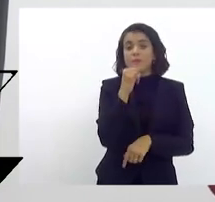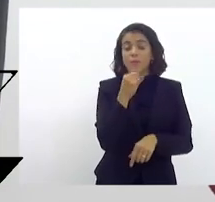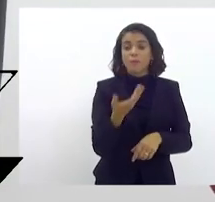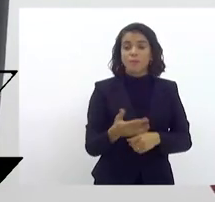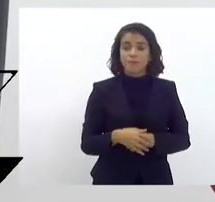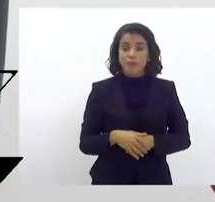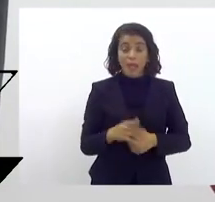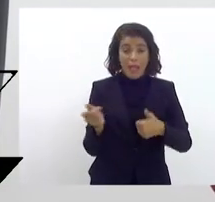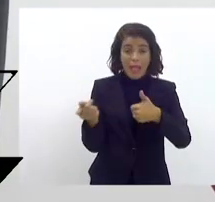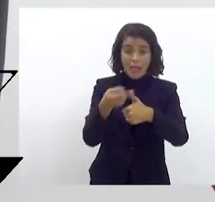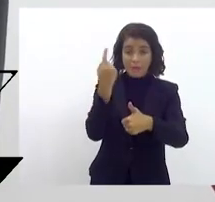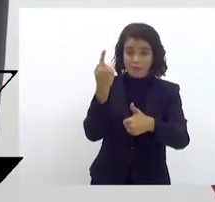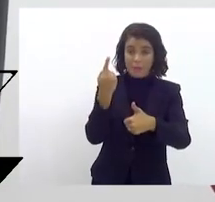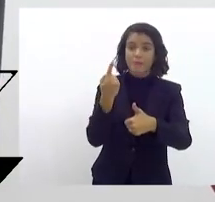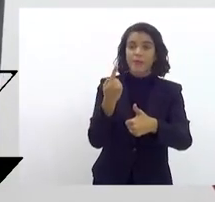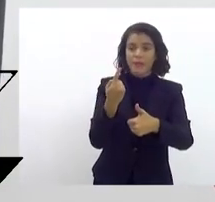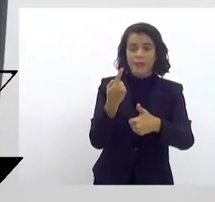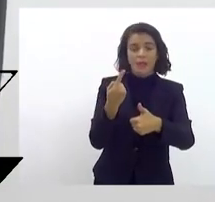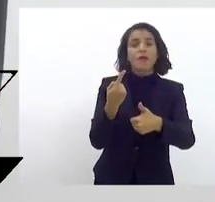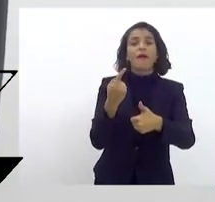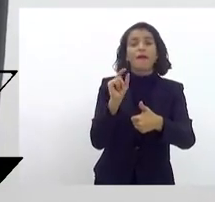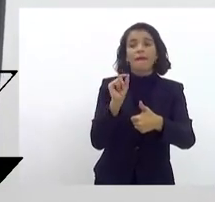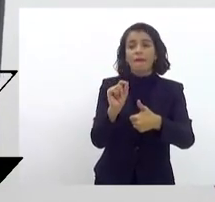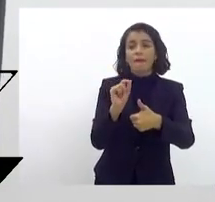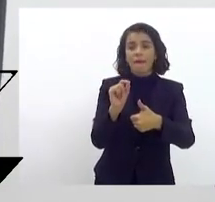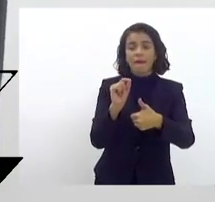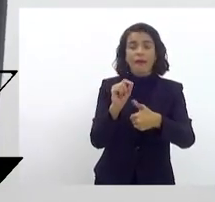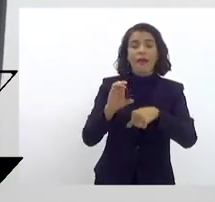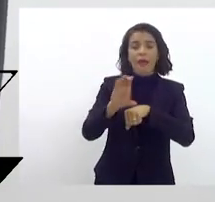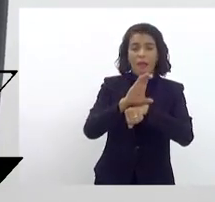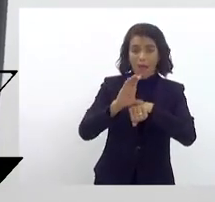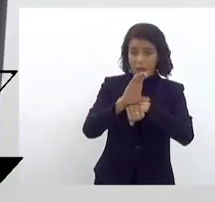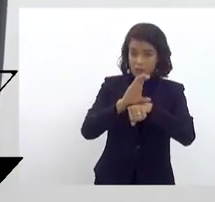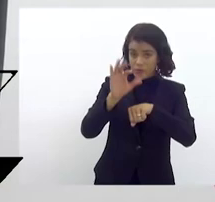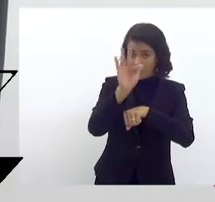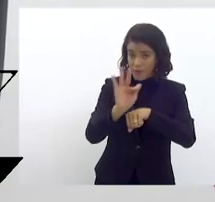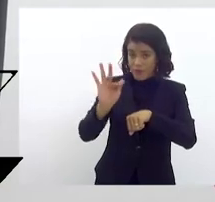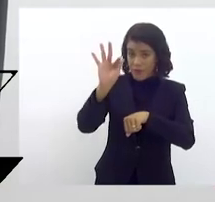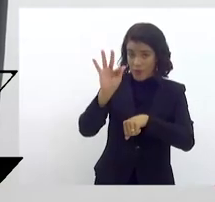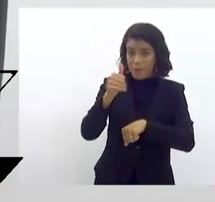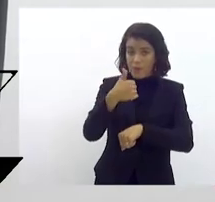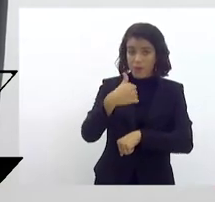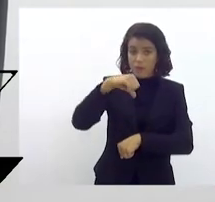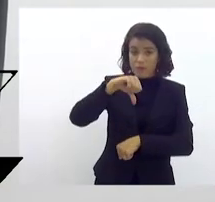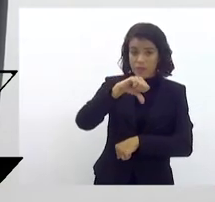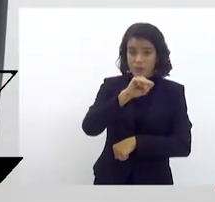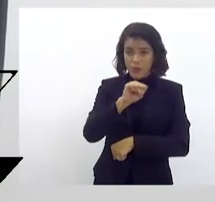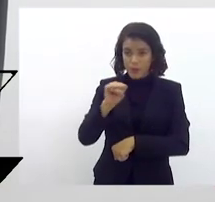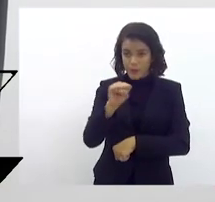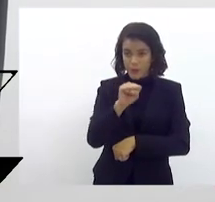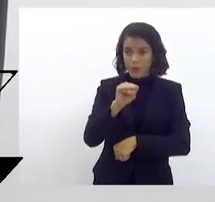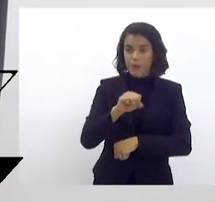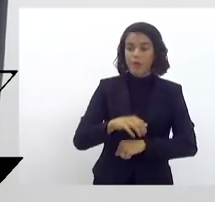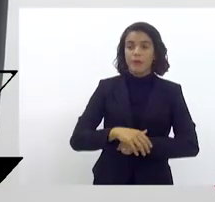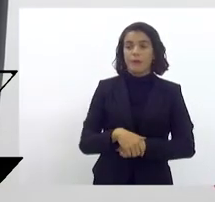a primeira delas que a gente não abre mão é a constituição federal de 1988